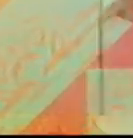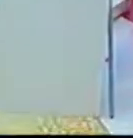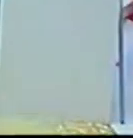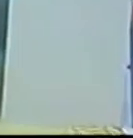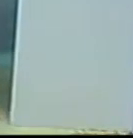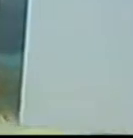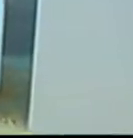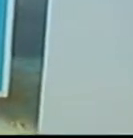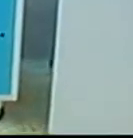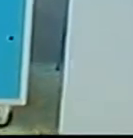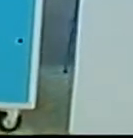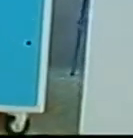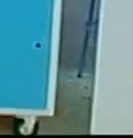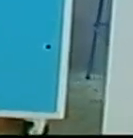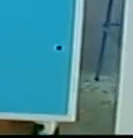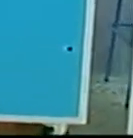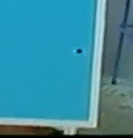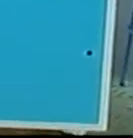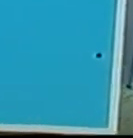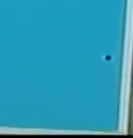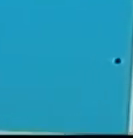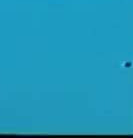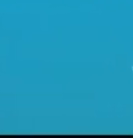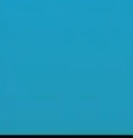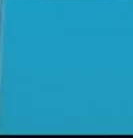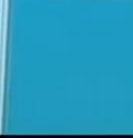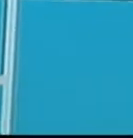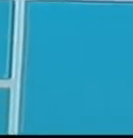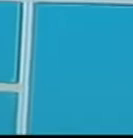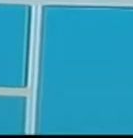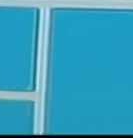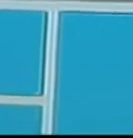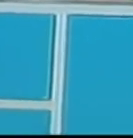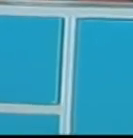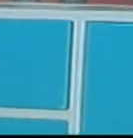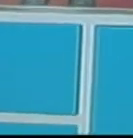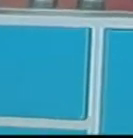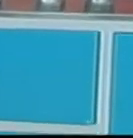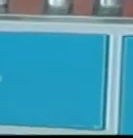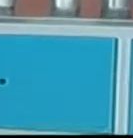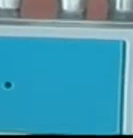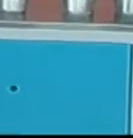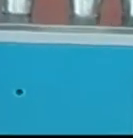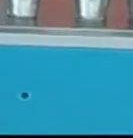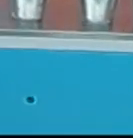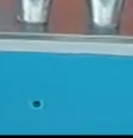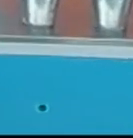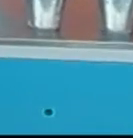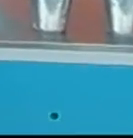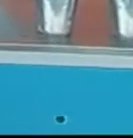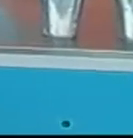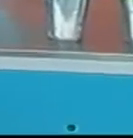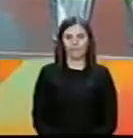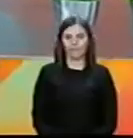fechar quarta e última parte da praça, tal como prometido, Isabela Zimbaia e Rafael está aqui para nos cozinhar uma saladinha para o almoço.